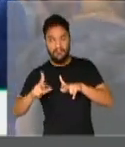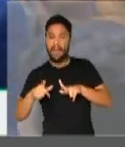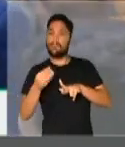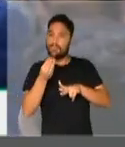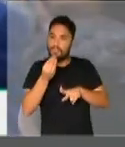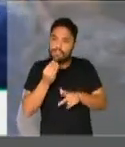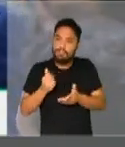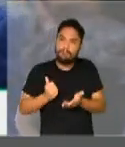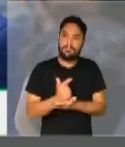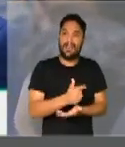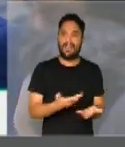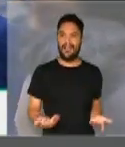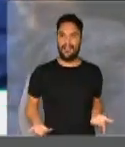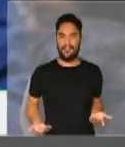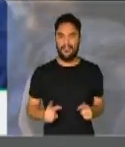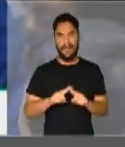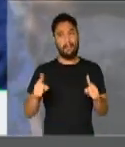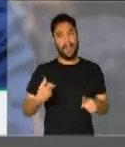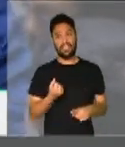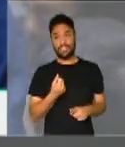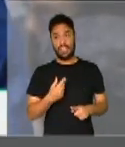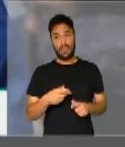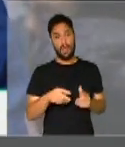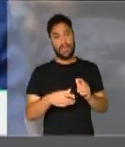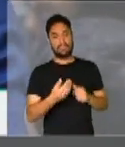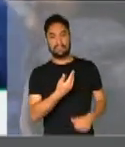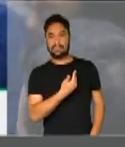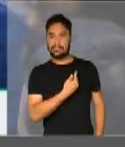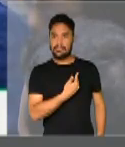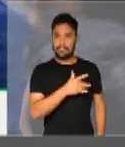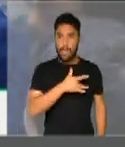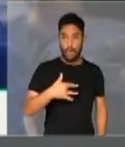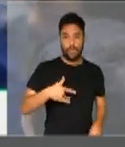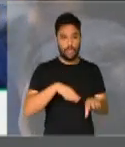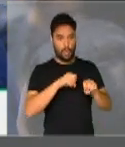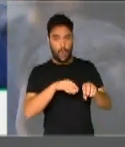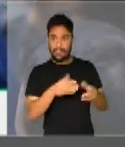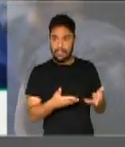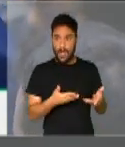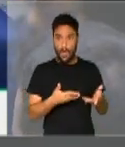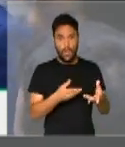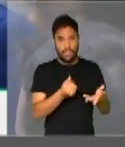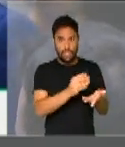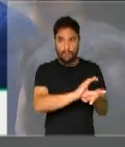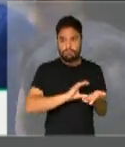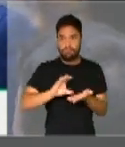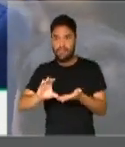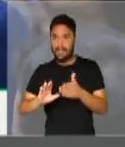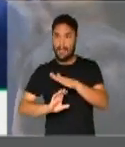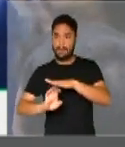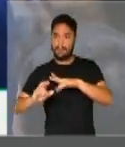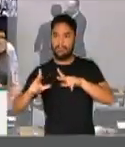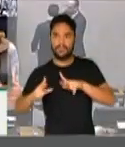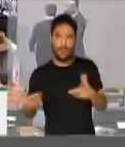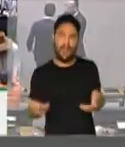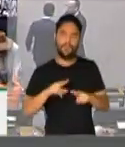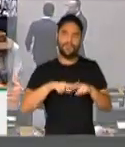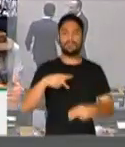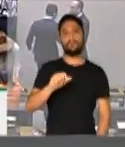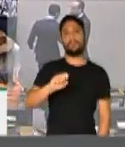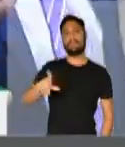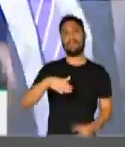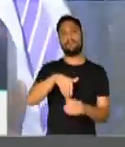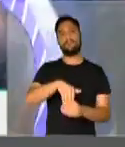arcar. Ou seja, dinheiro público da saúde e da educação sendo gasto com a iniciativa privada. É por isso que nós, o